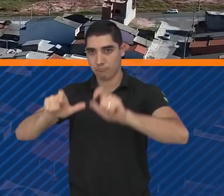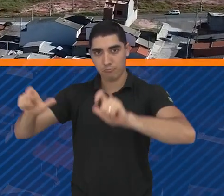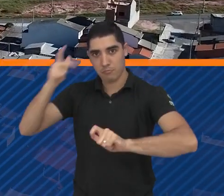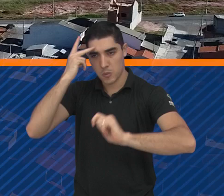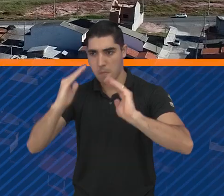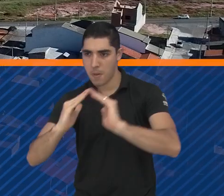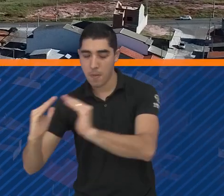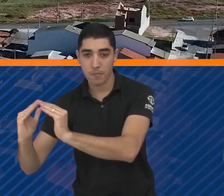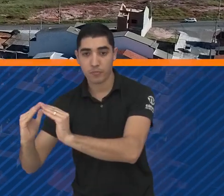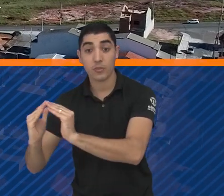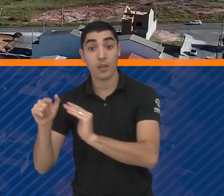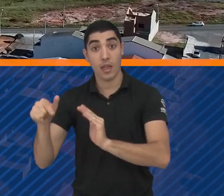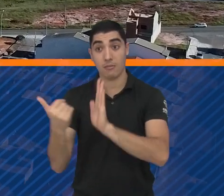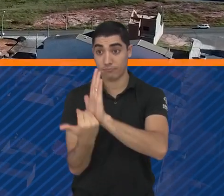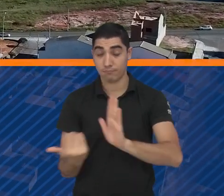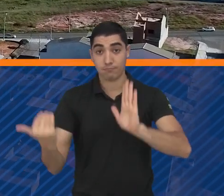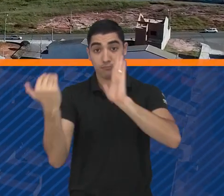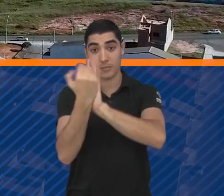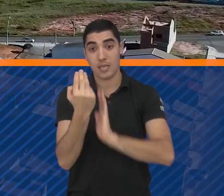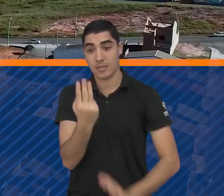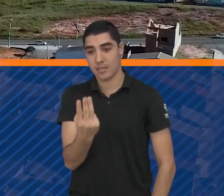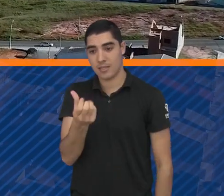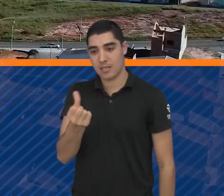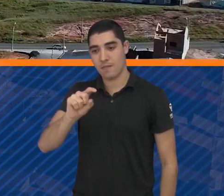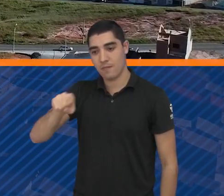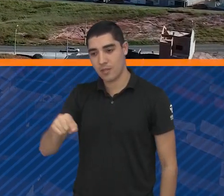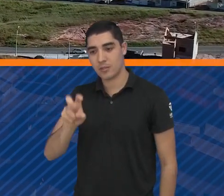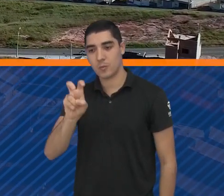62.541 habitantes. O aumento foi de